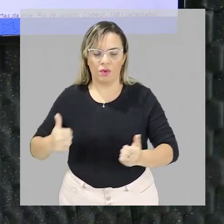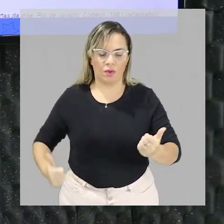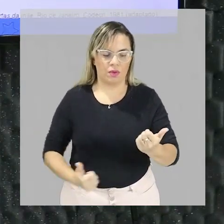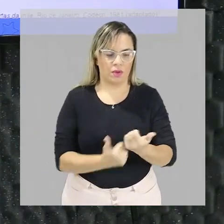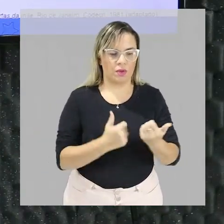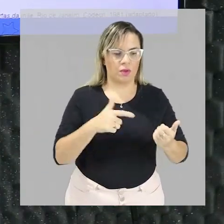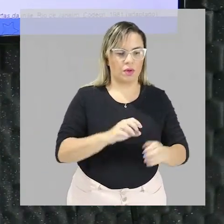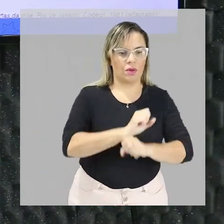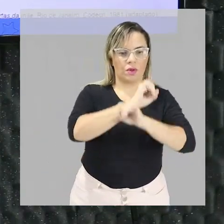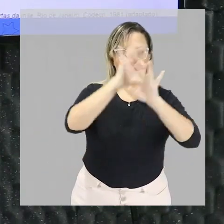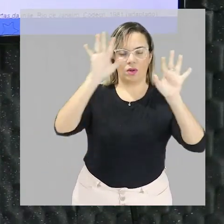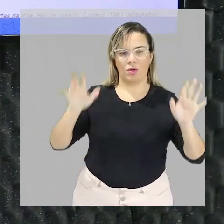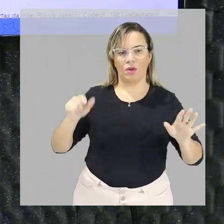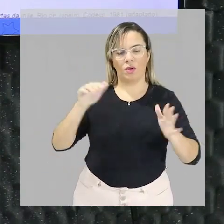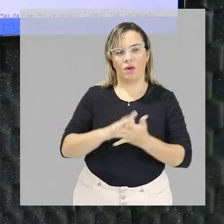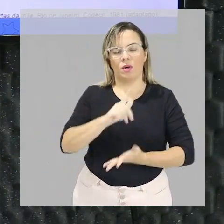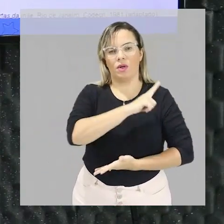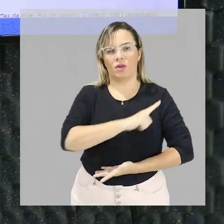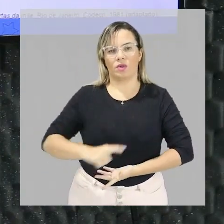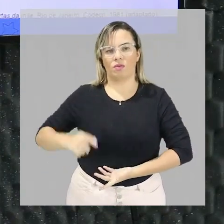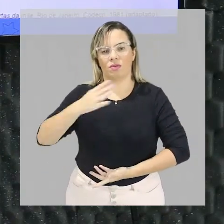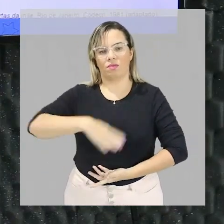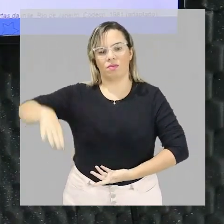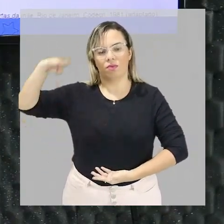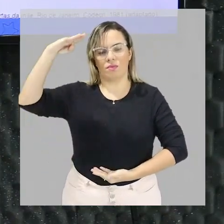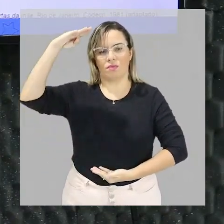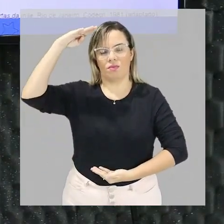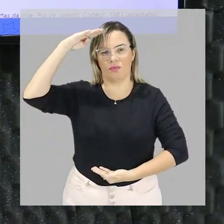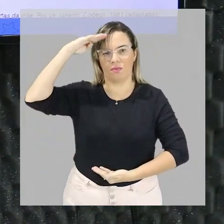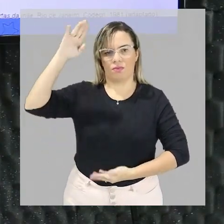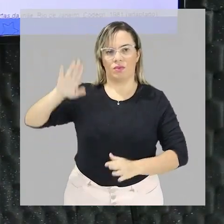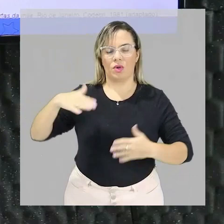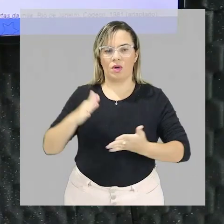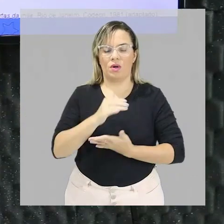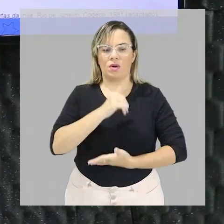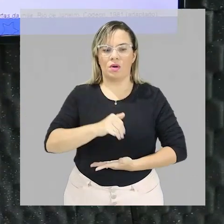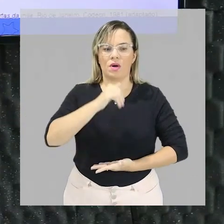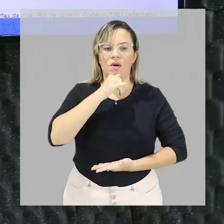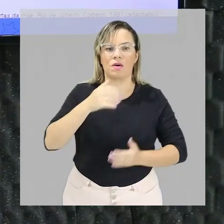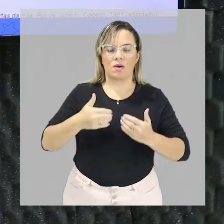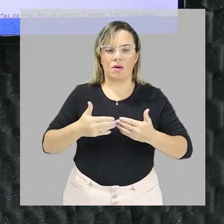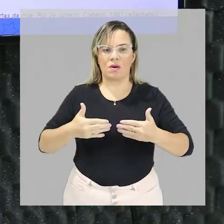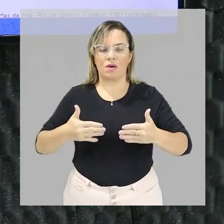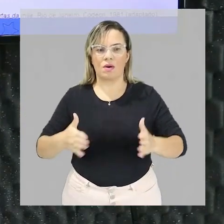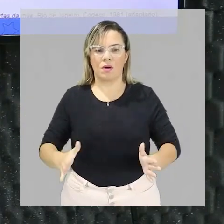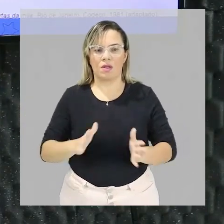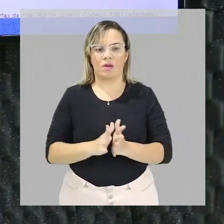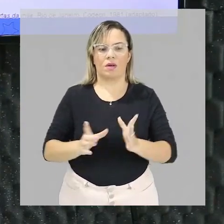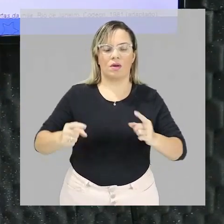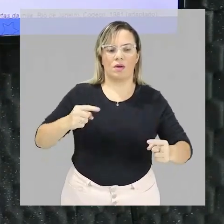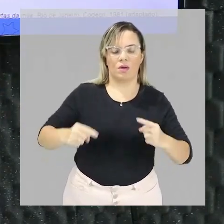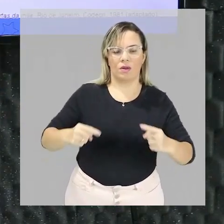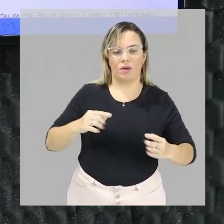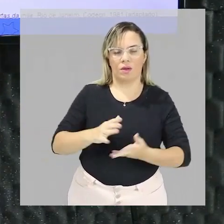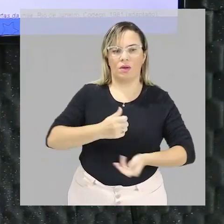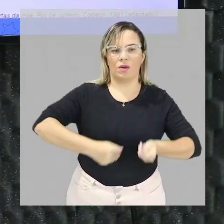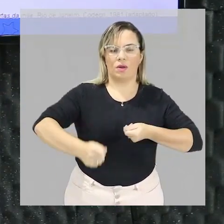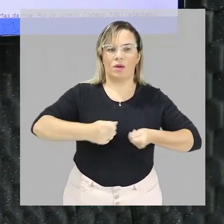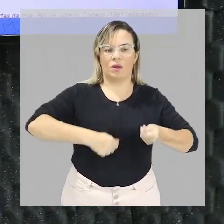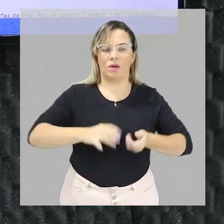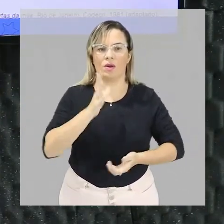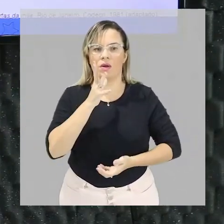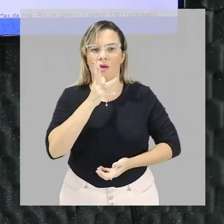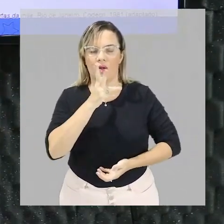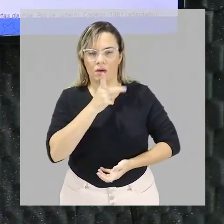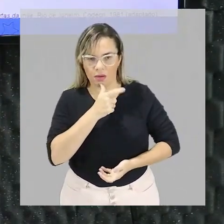apoiavam, evidentemente, esse governo militar. Um dos maiores exemplos que essa abertura do governo Geisel, ela vai ser uma abertura lenta,